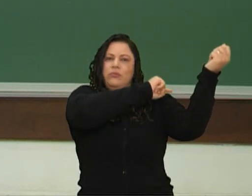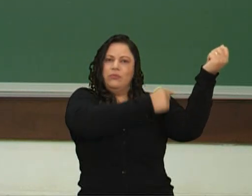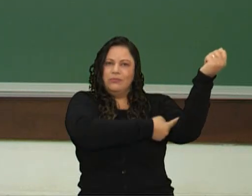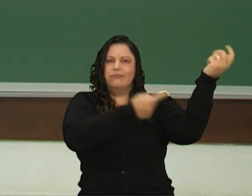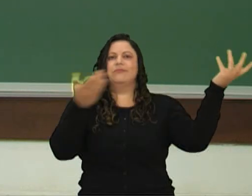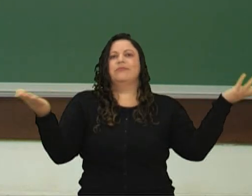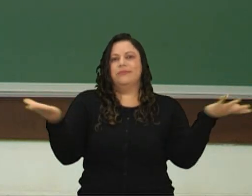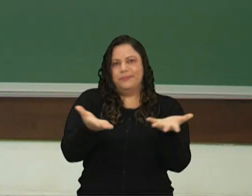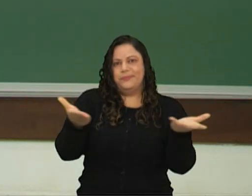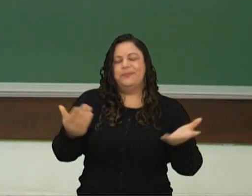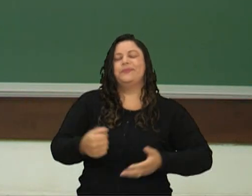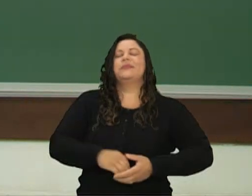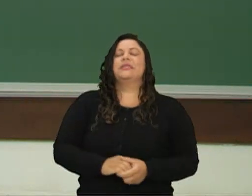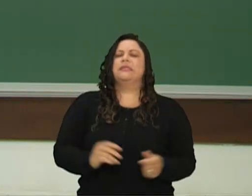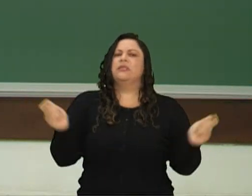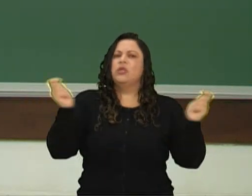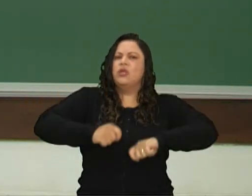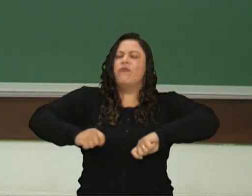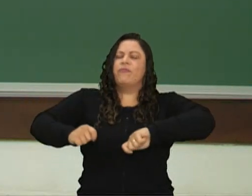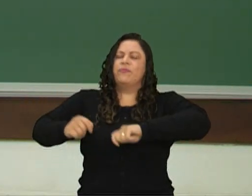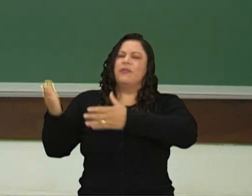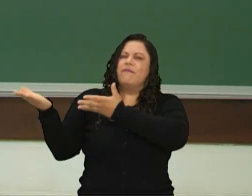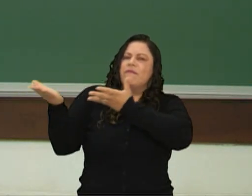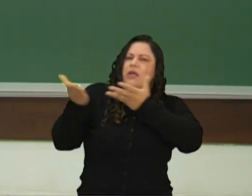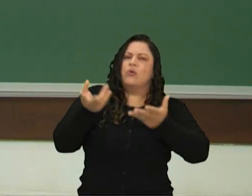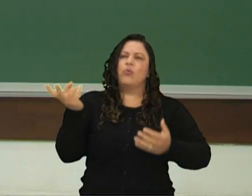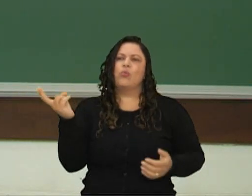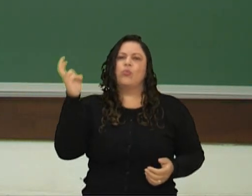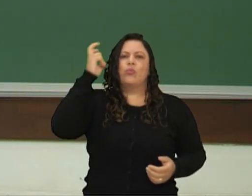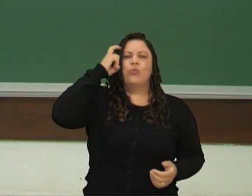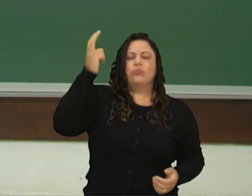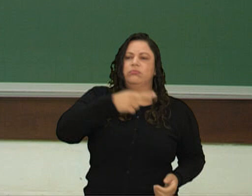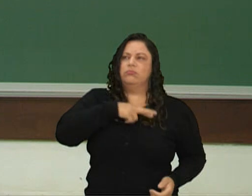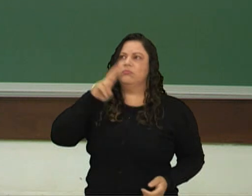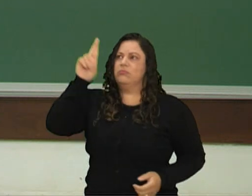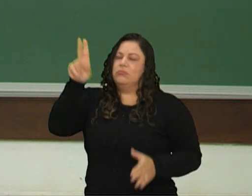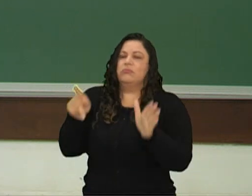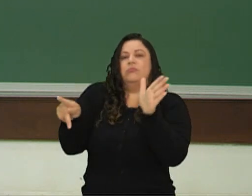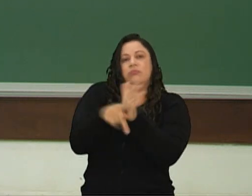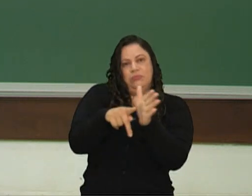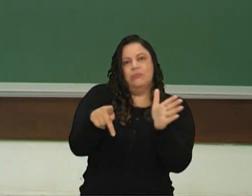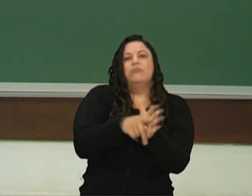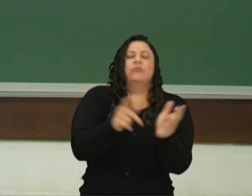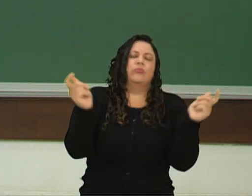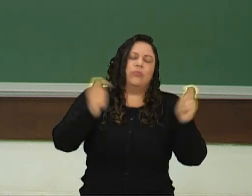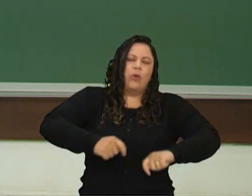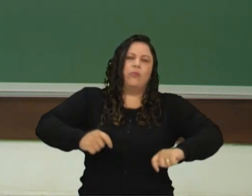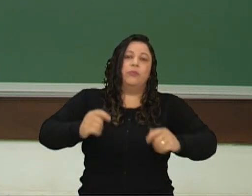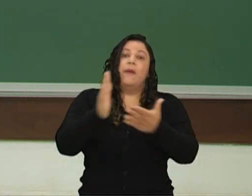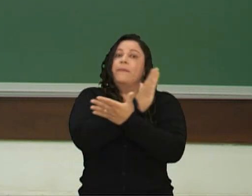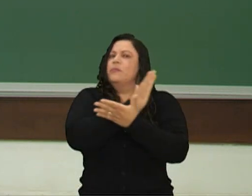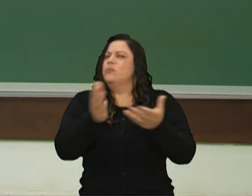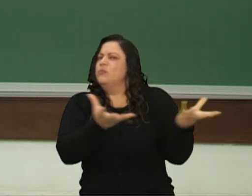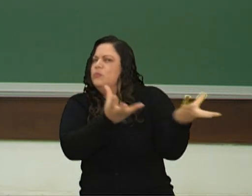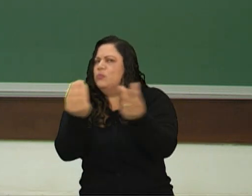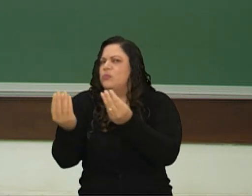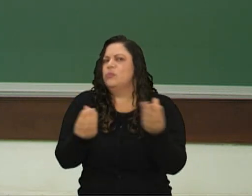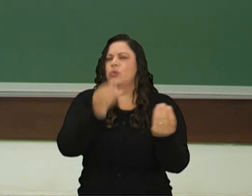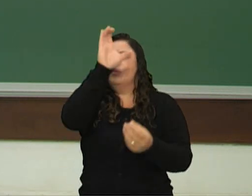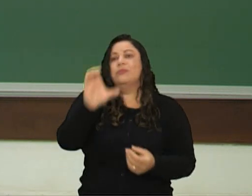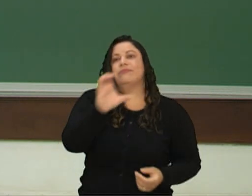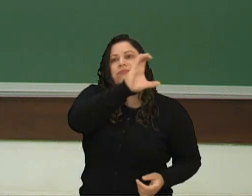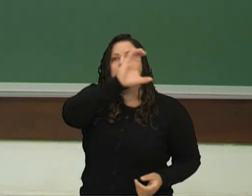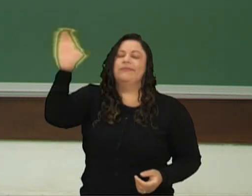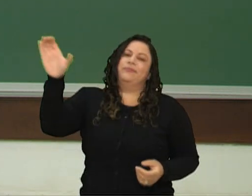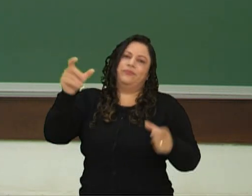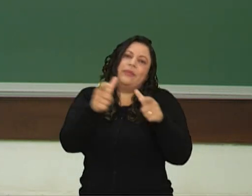imigração. E claro, vieram com a sua cultura, sua religiosidade. Aí a gente tem que dividir. Porque muitos são católicos. Na verdade, a grande maioria dos ucranianos